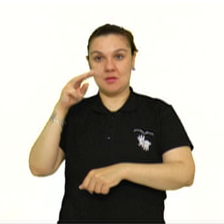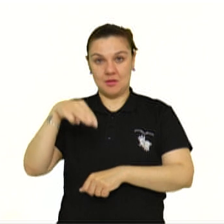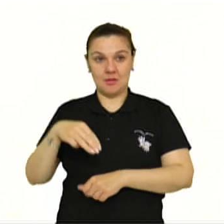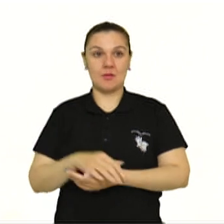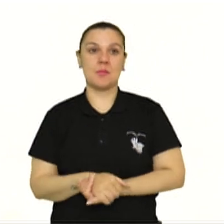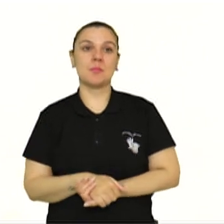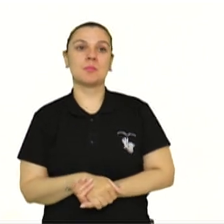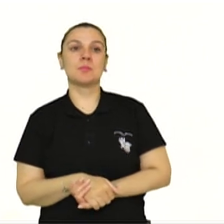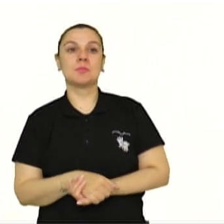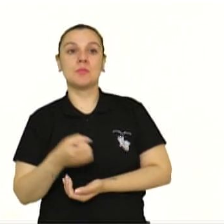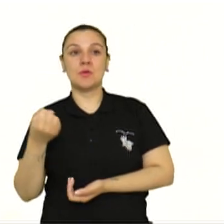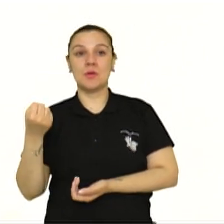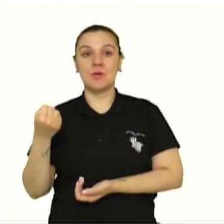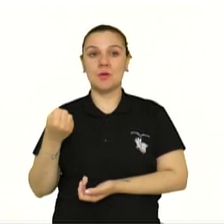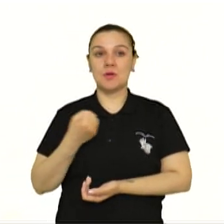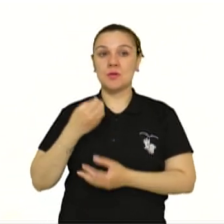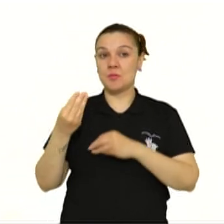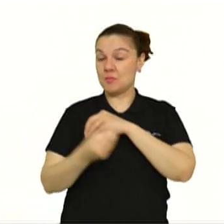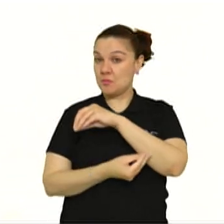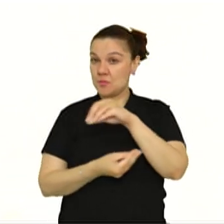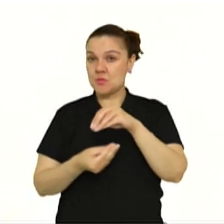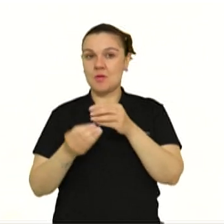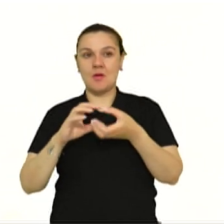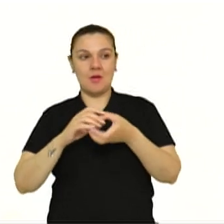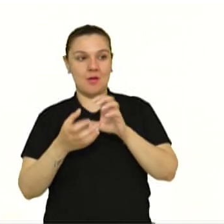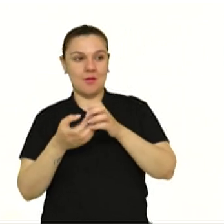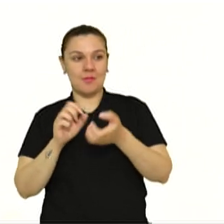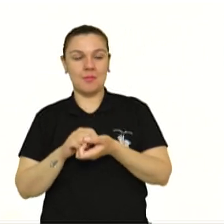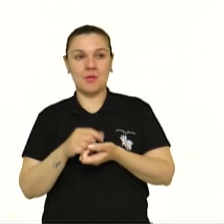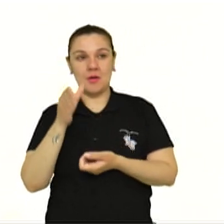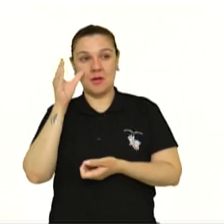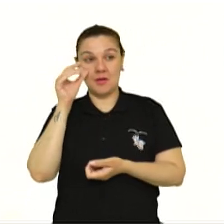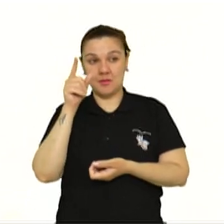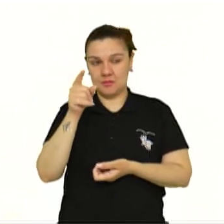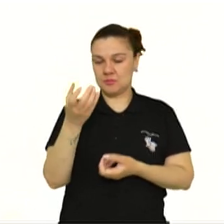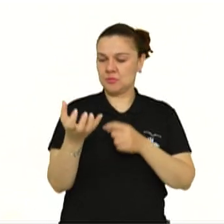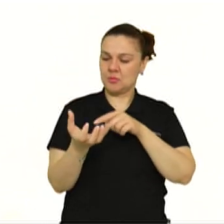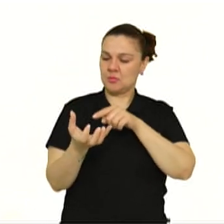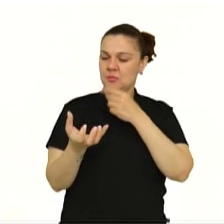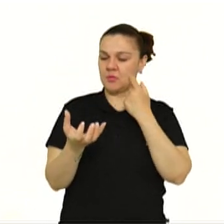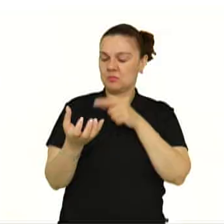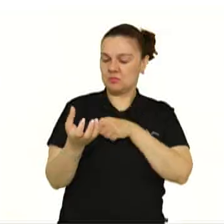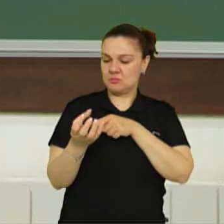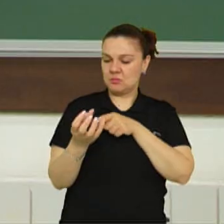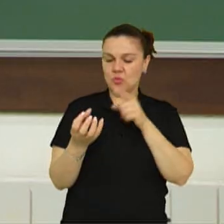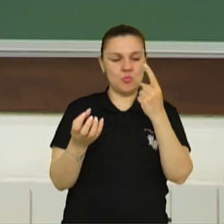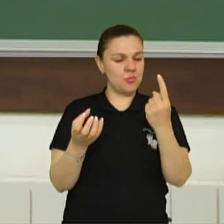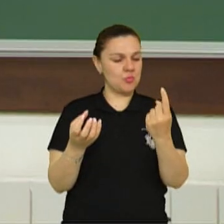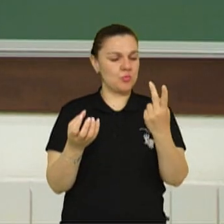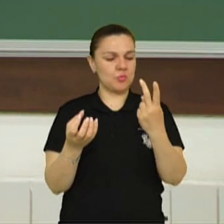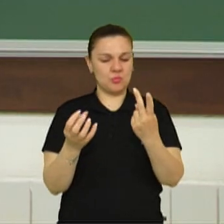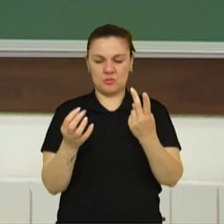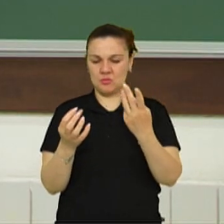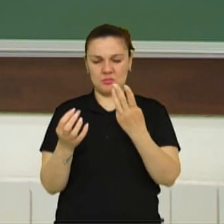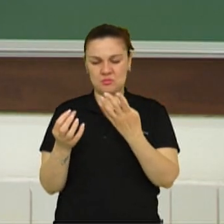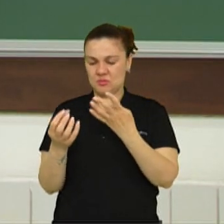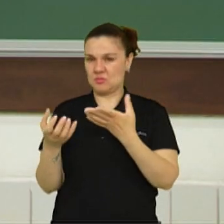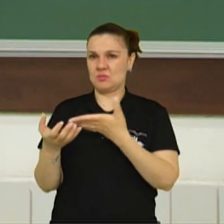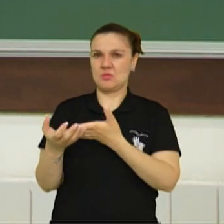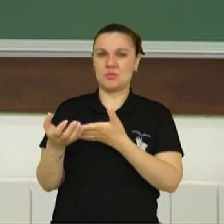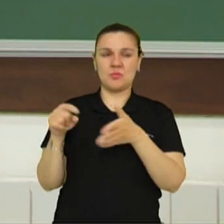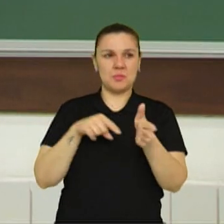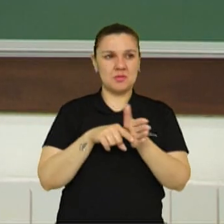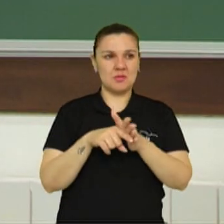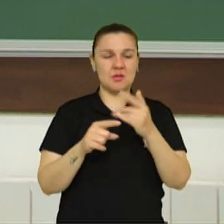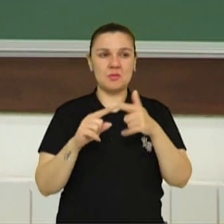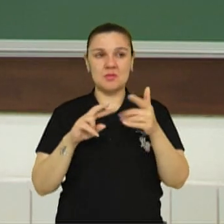os números servem para não misturar a bola. Isso é interessante, porque uma vez até eu estava vendo, a bolinha tinha o número 1, uma tinha o número 2, e daí eu fui